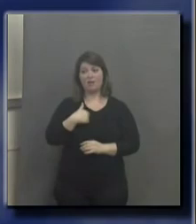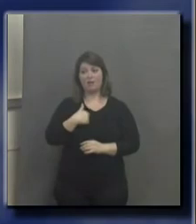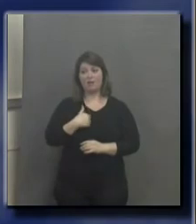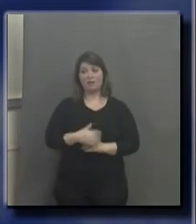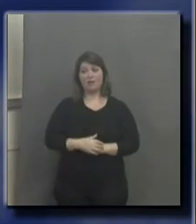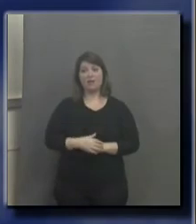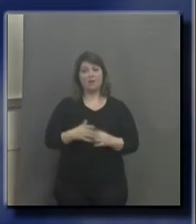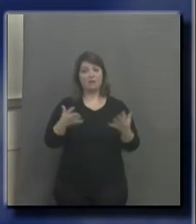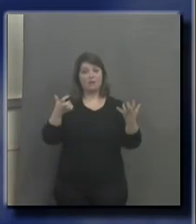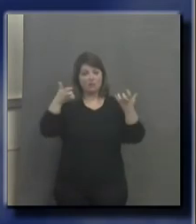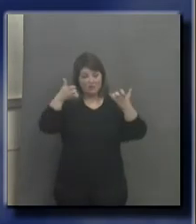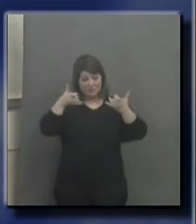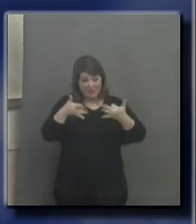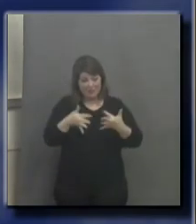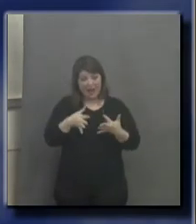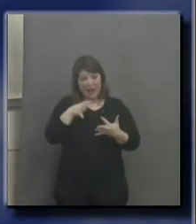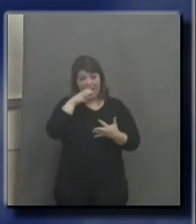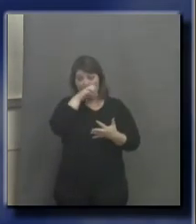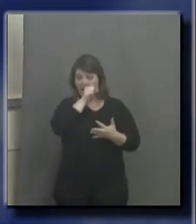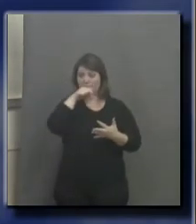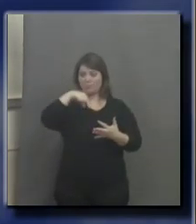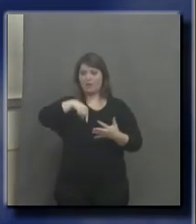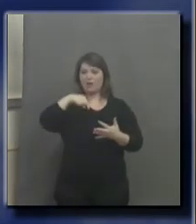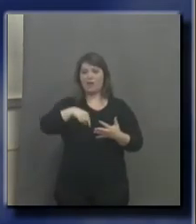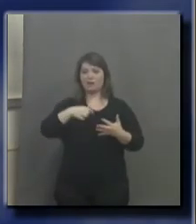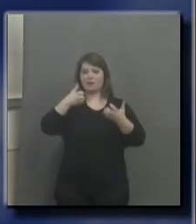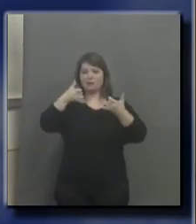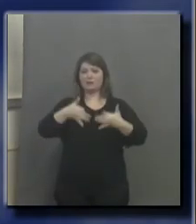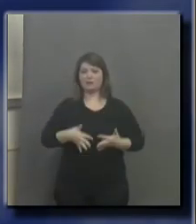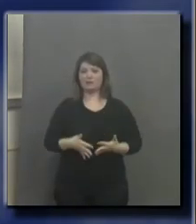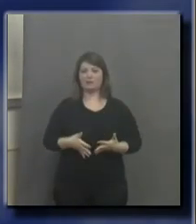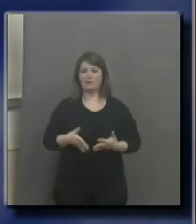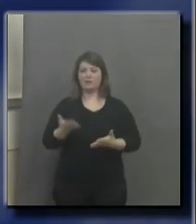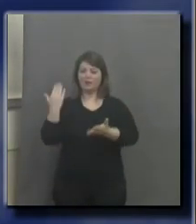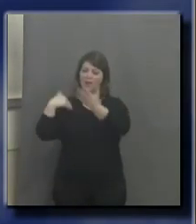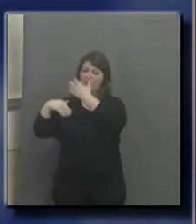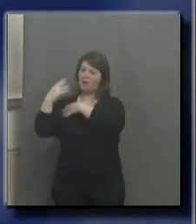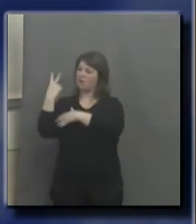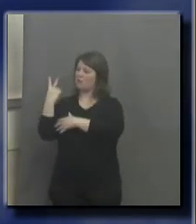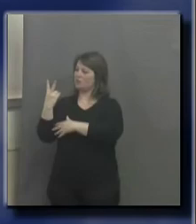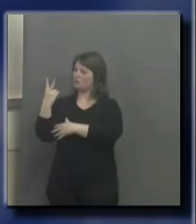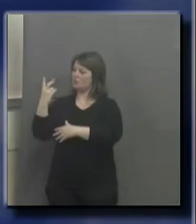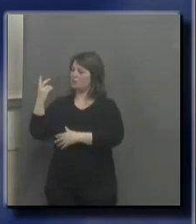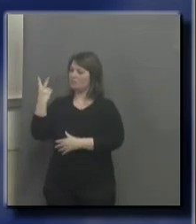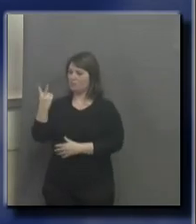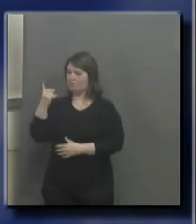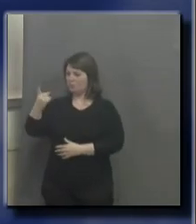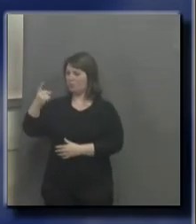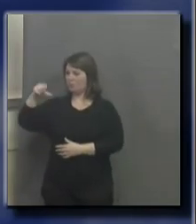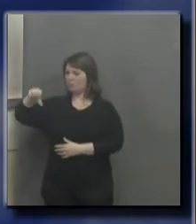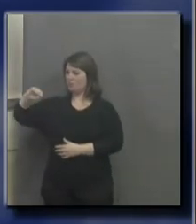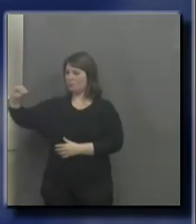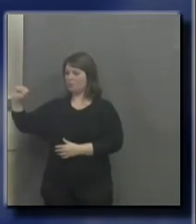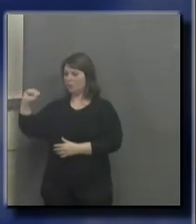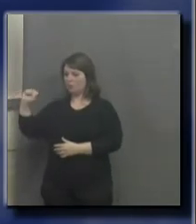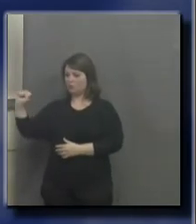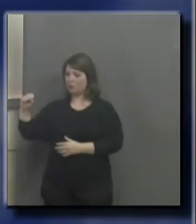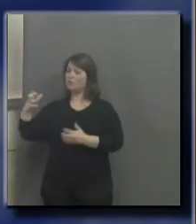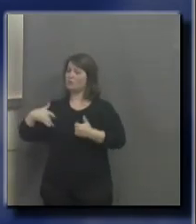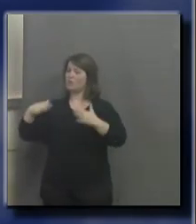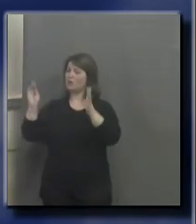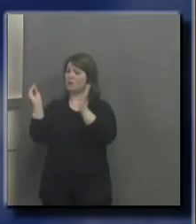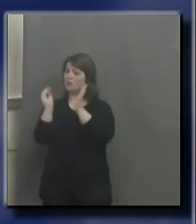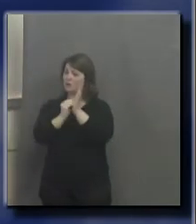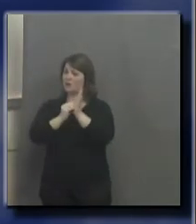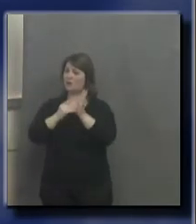historicizar um pouquinho essa questão. Desde a Constituição de 88, está estabelecido que